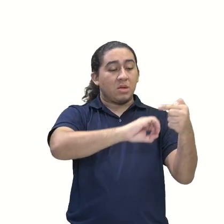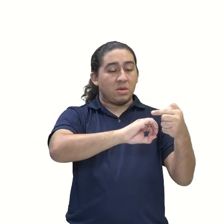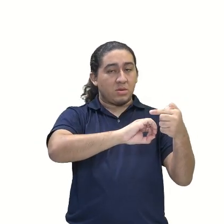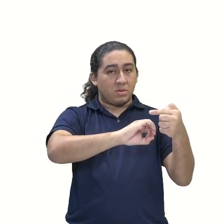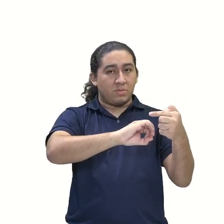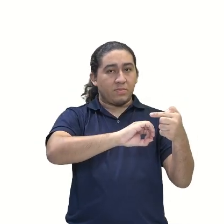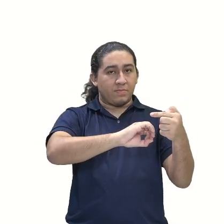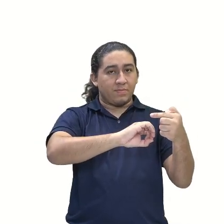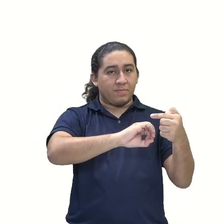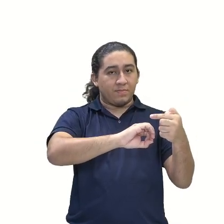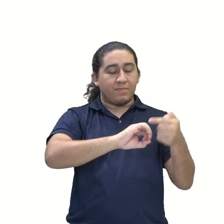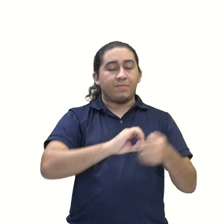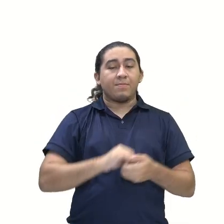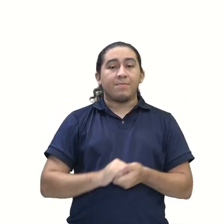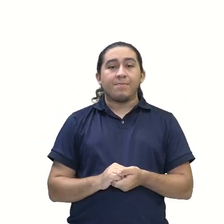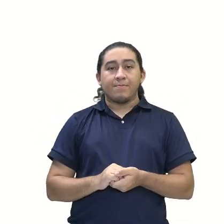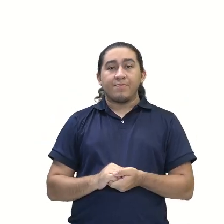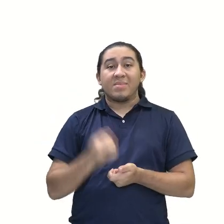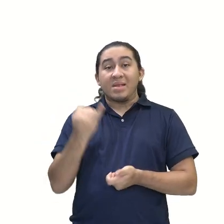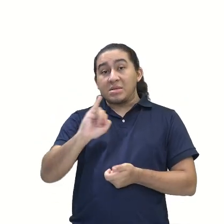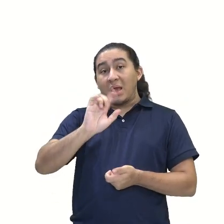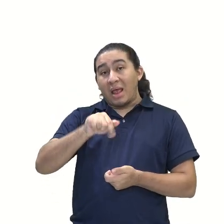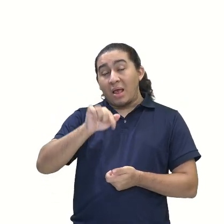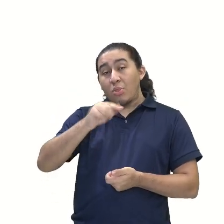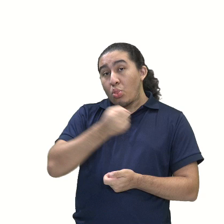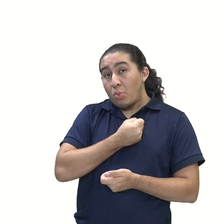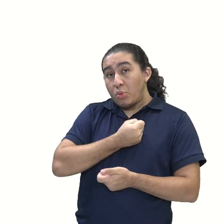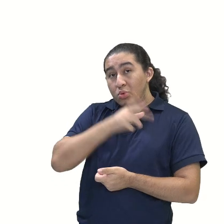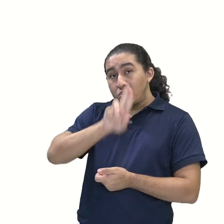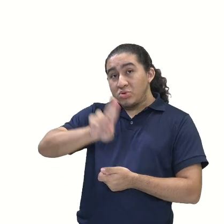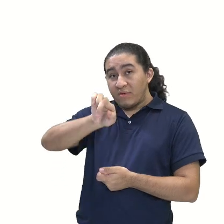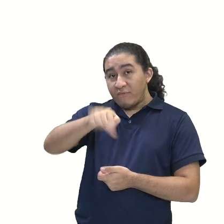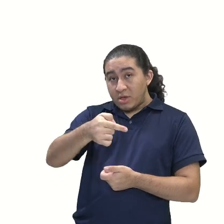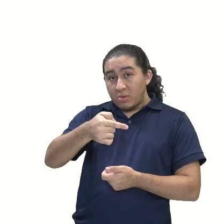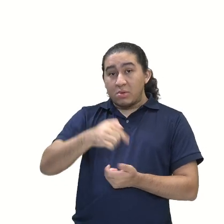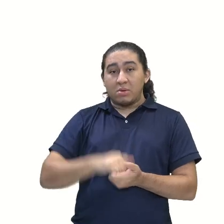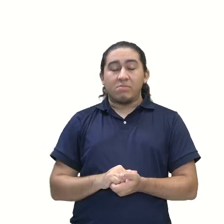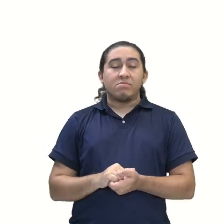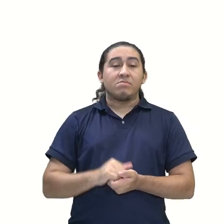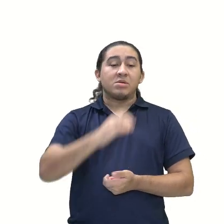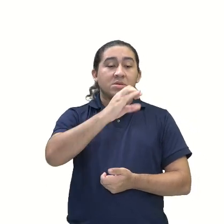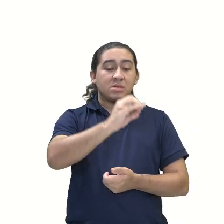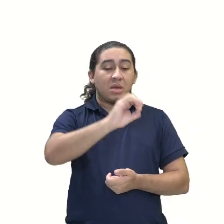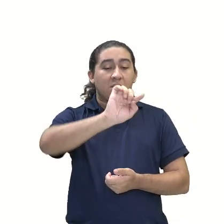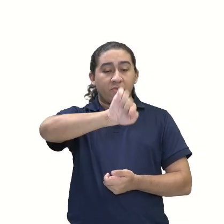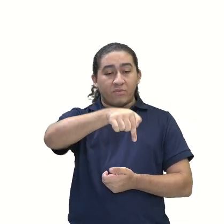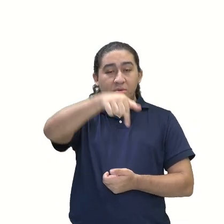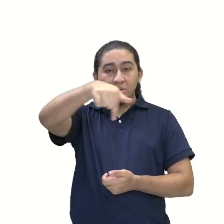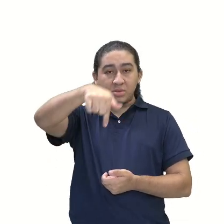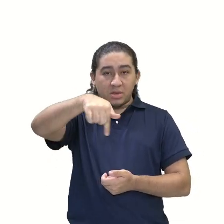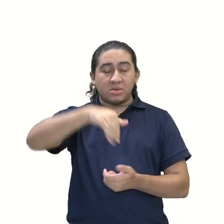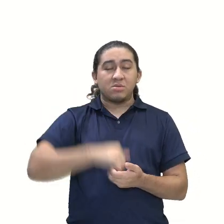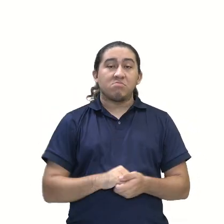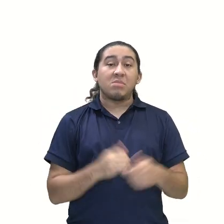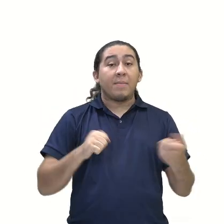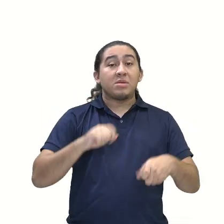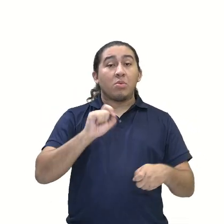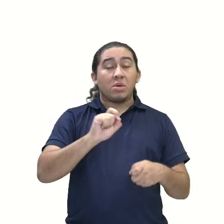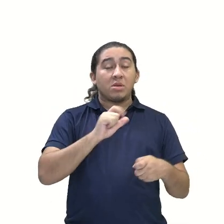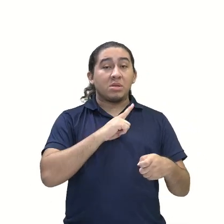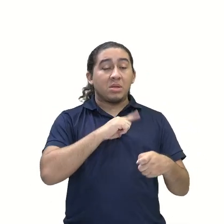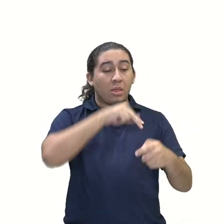7 décimos. Se for na forma decimal, o que é que eu faço? Eu divido sempre o numerador